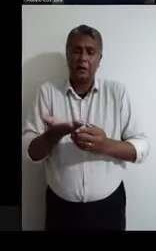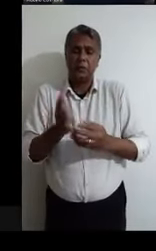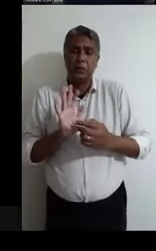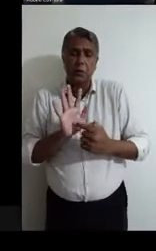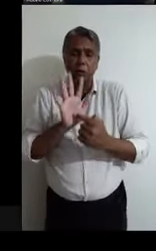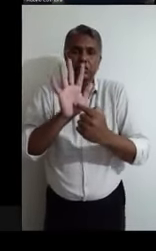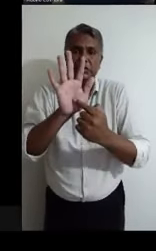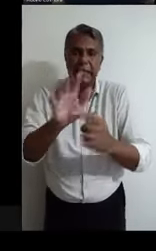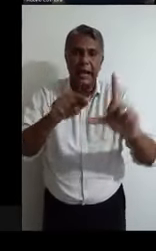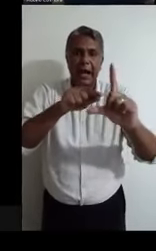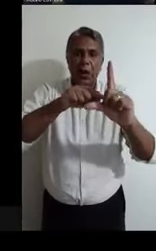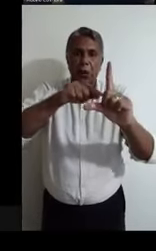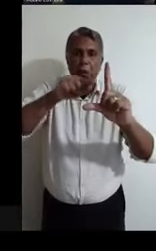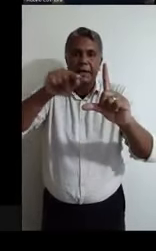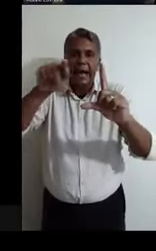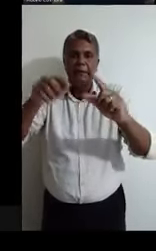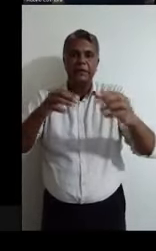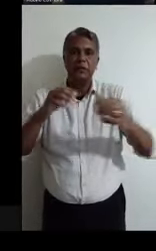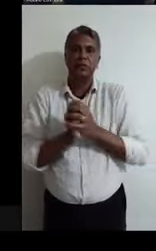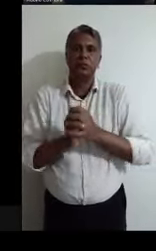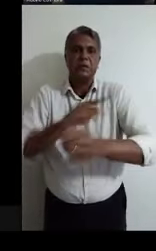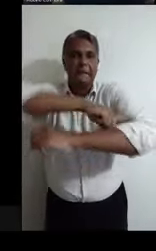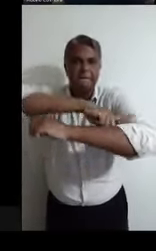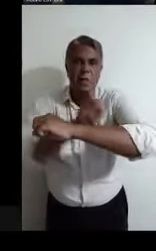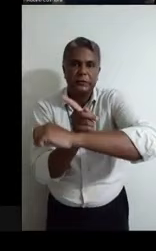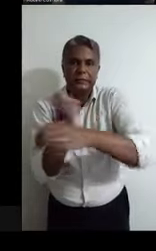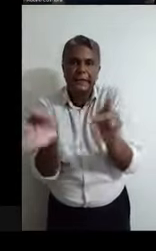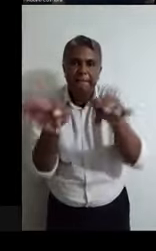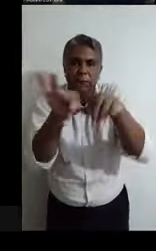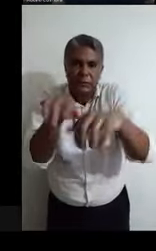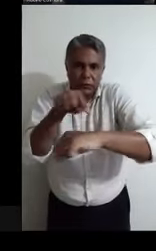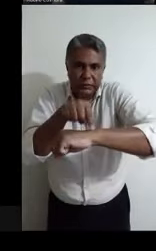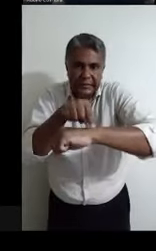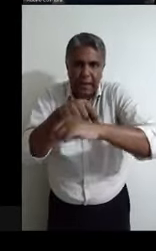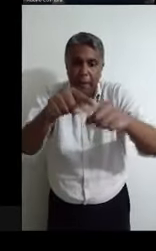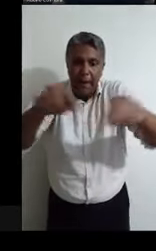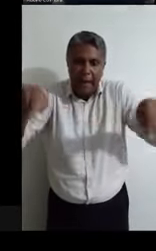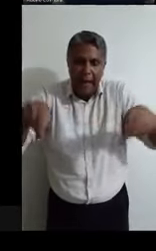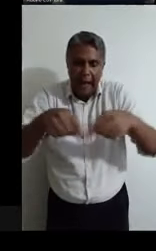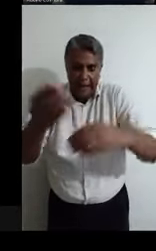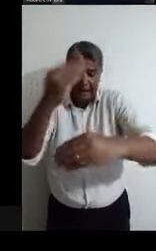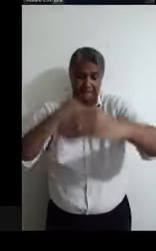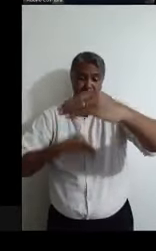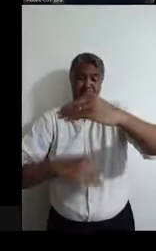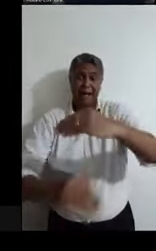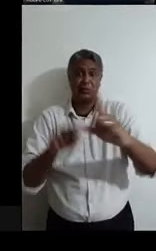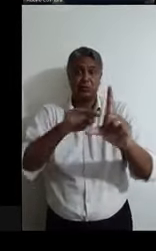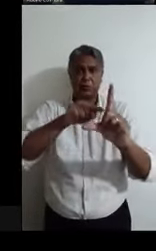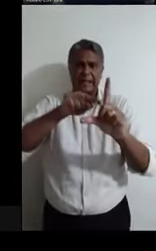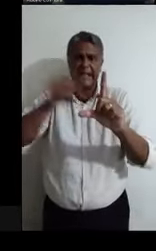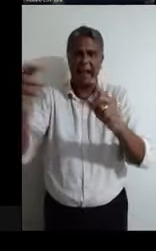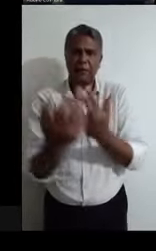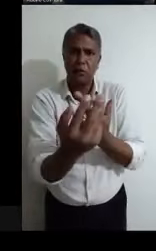trabalhando com um gráfico da velocidade em função do tempo, a área embaixo do gráfico é numericamente